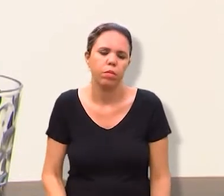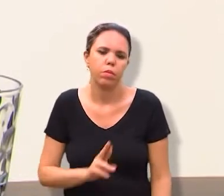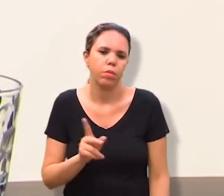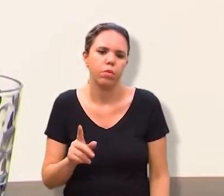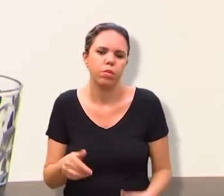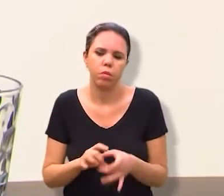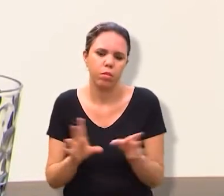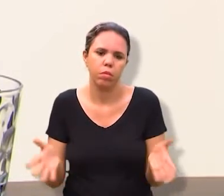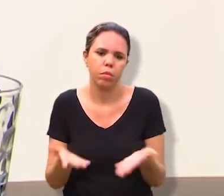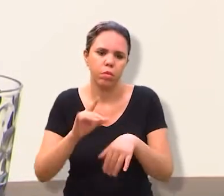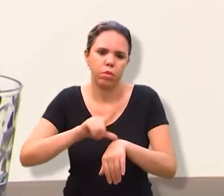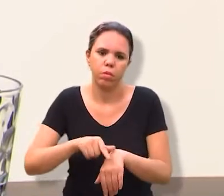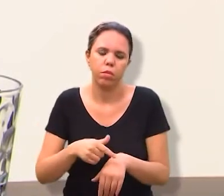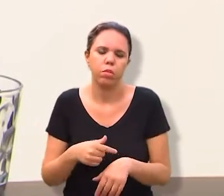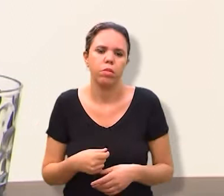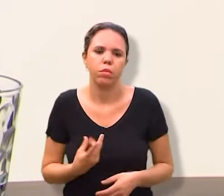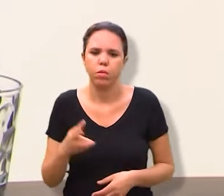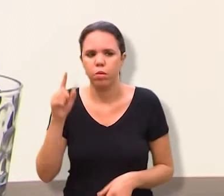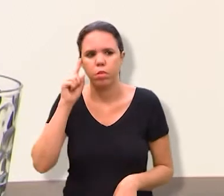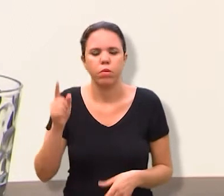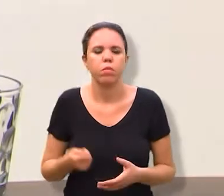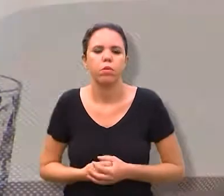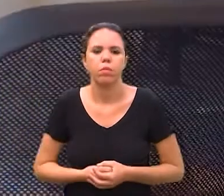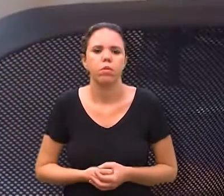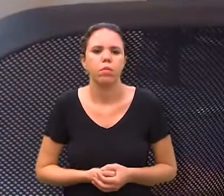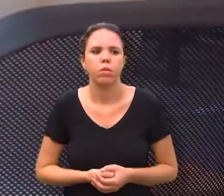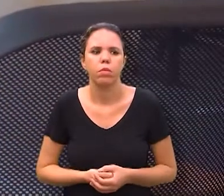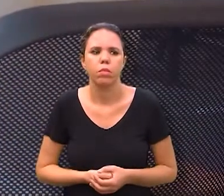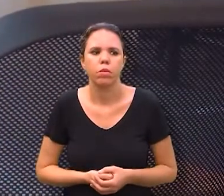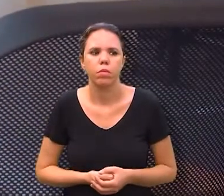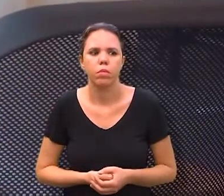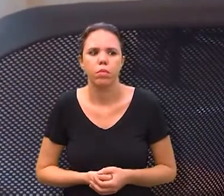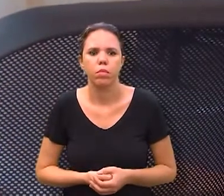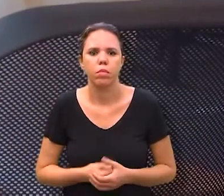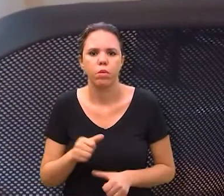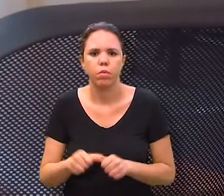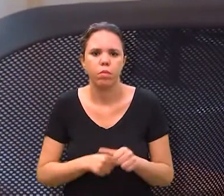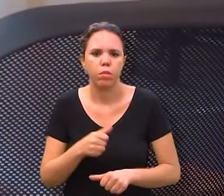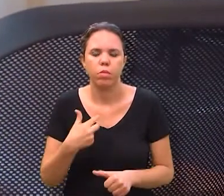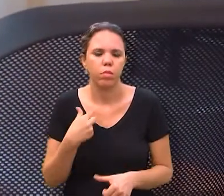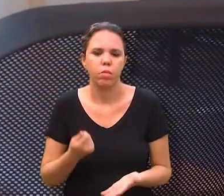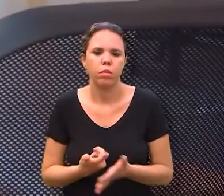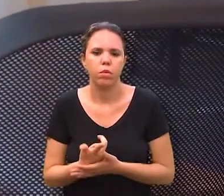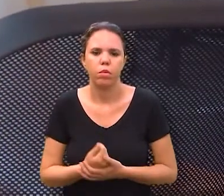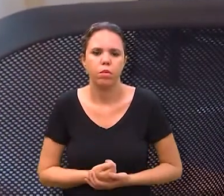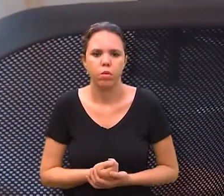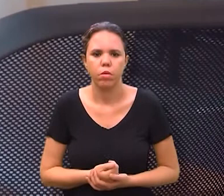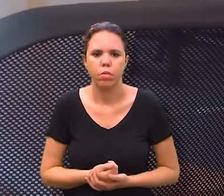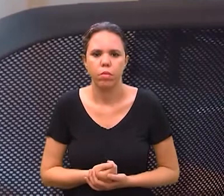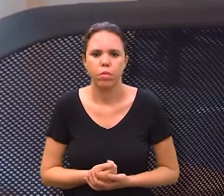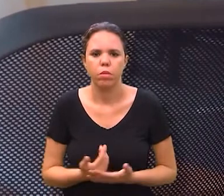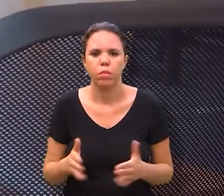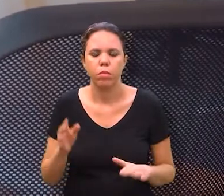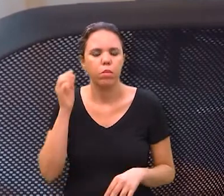E não deixar passar mais de 30 dias, começa a se tornar insustentável. Rinaldo,